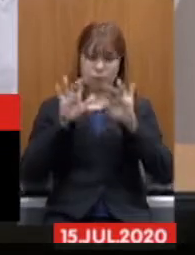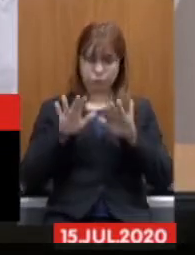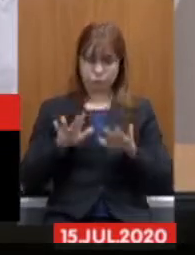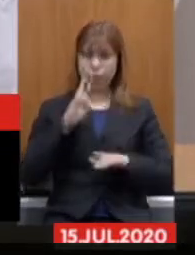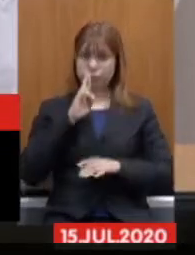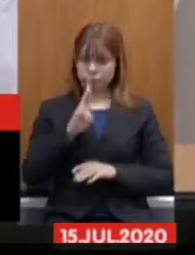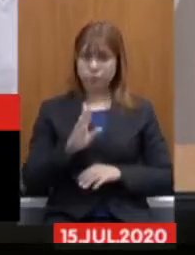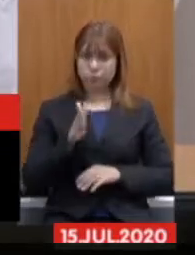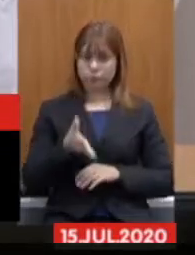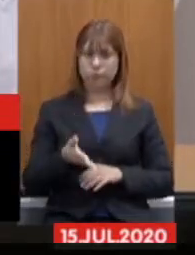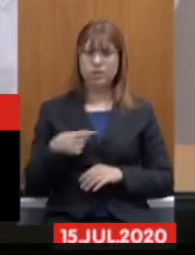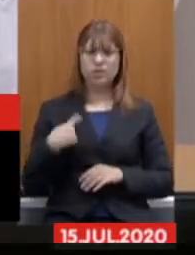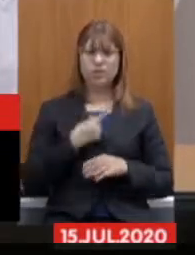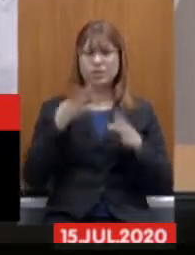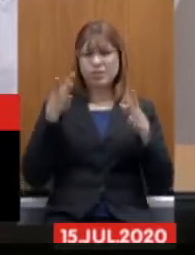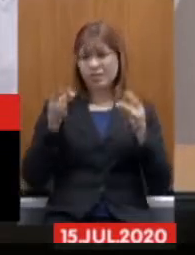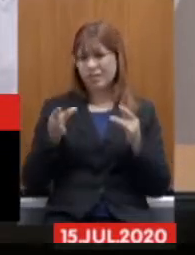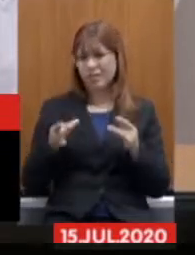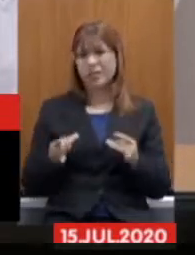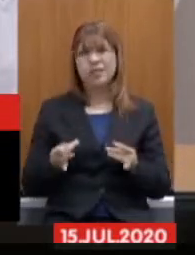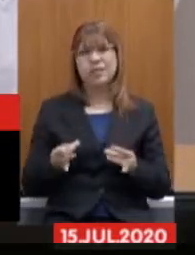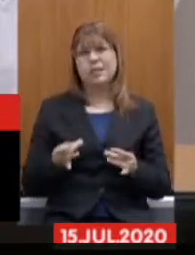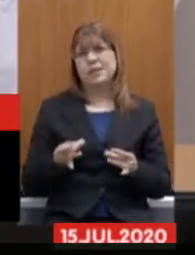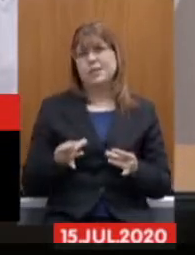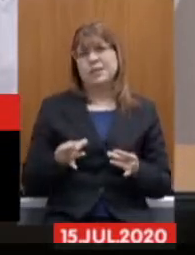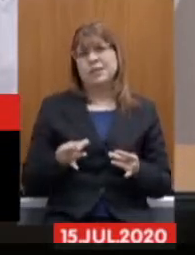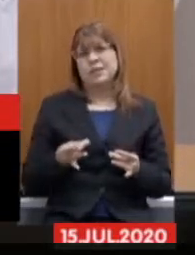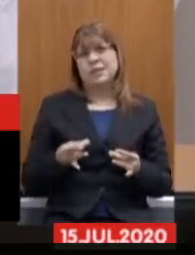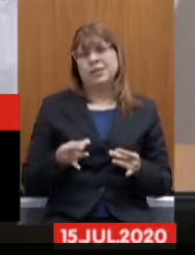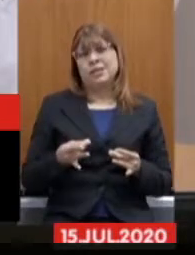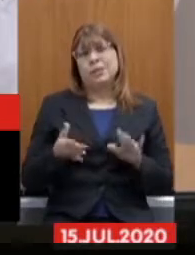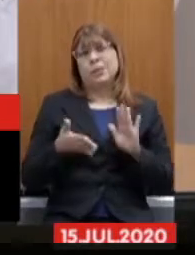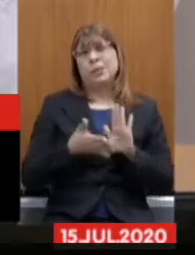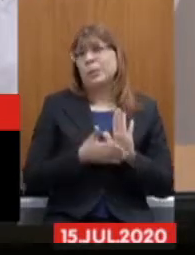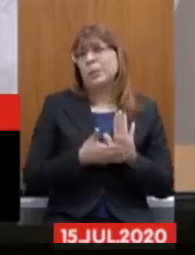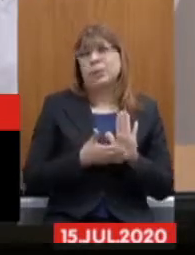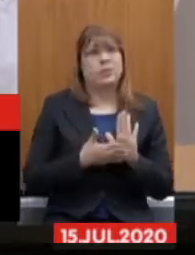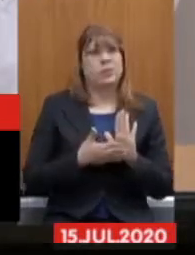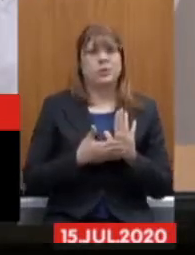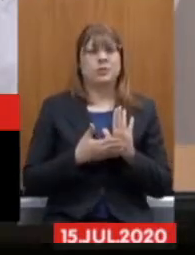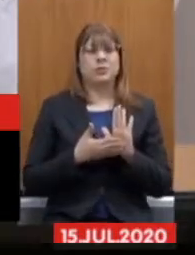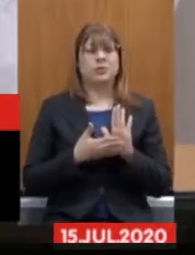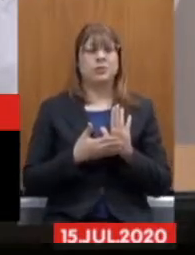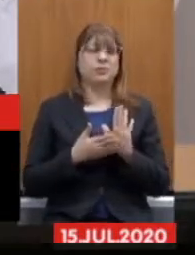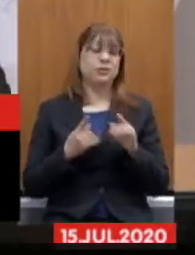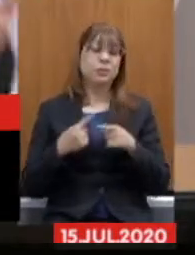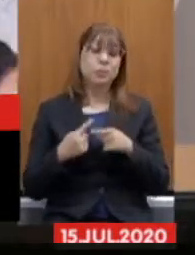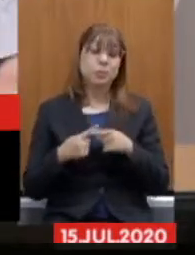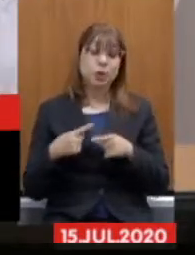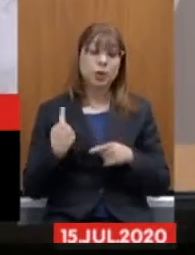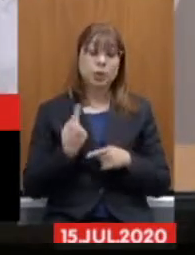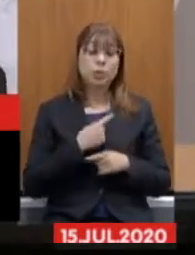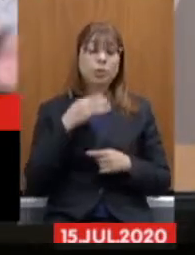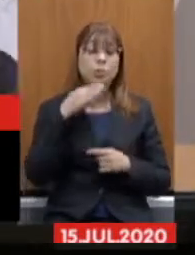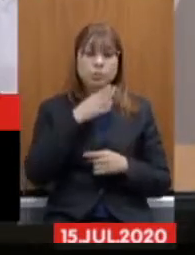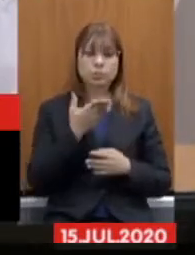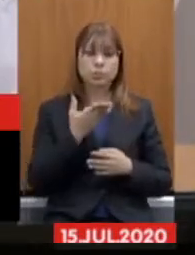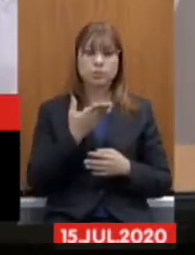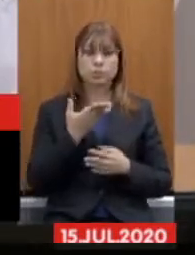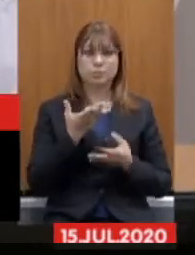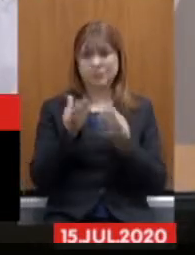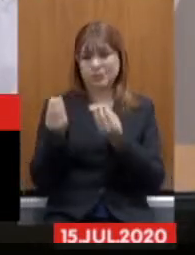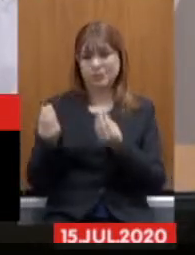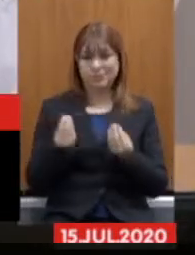a gente não entrou em detalhes das de propostas porque a gente entende não é